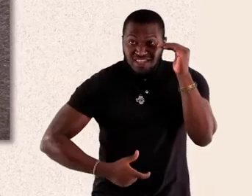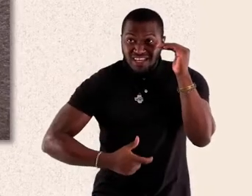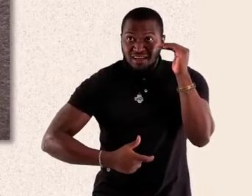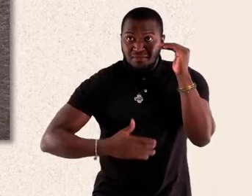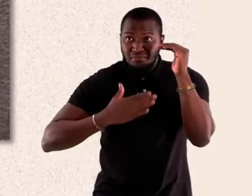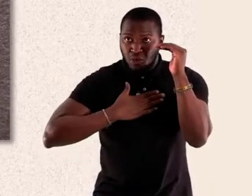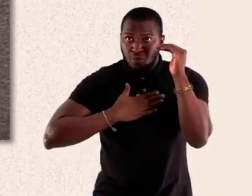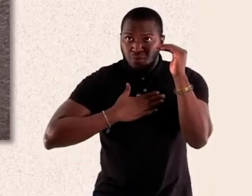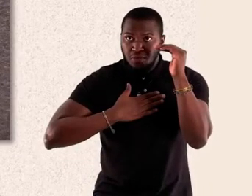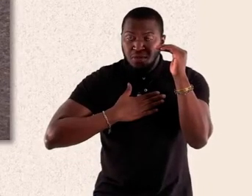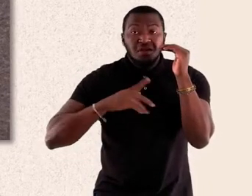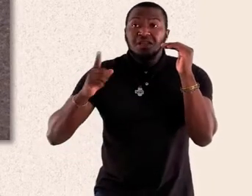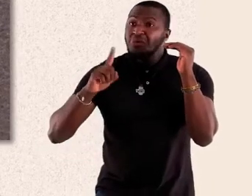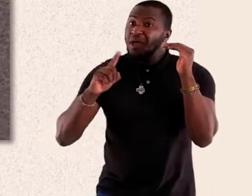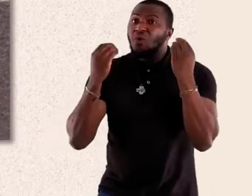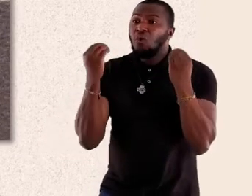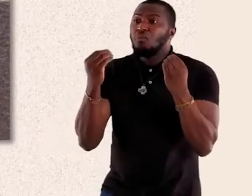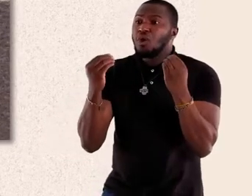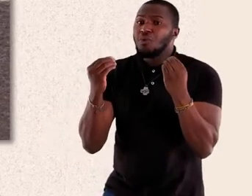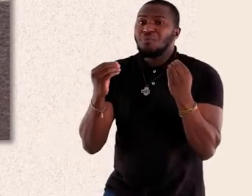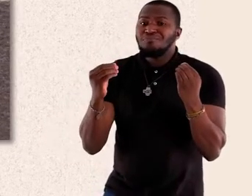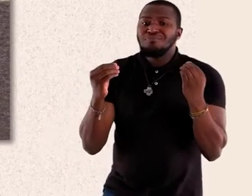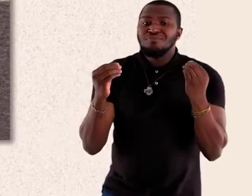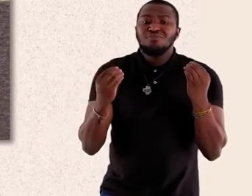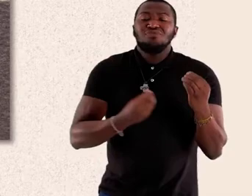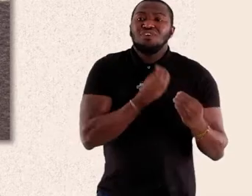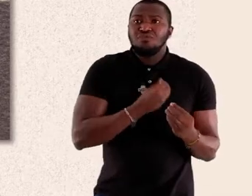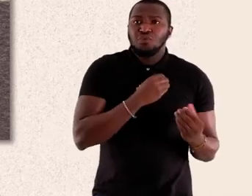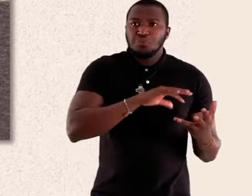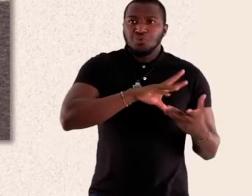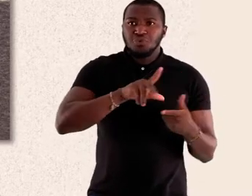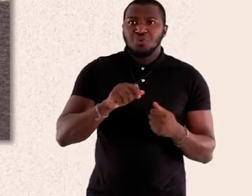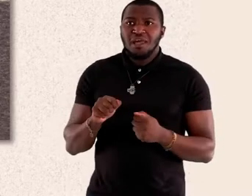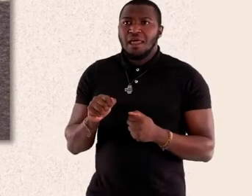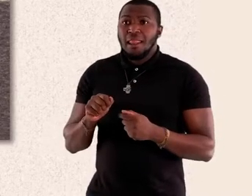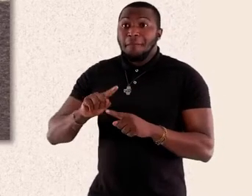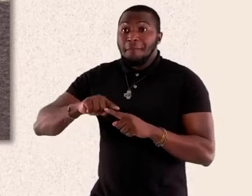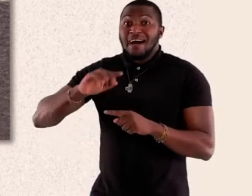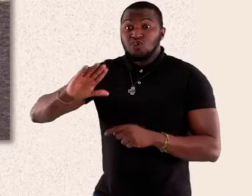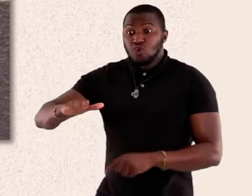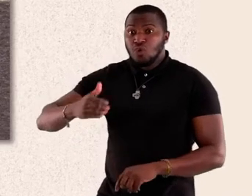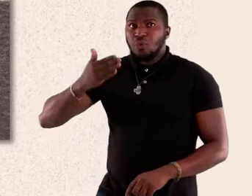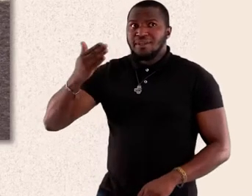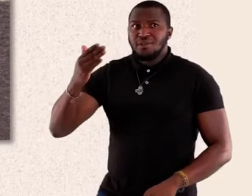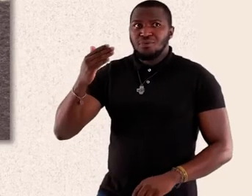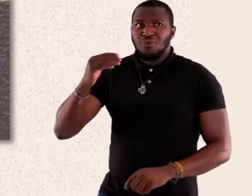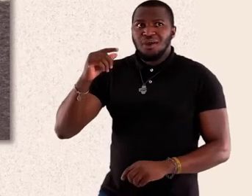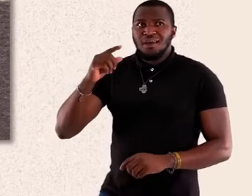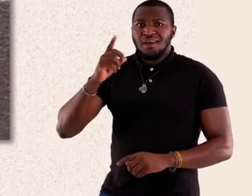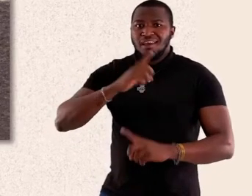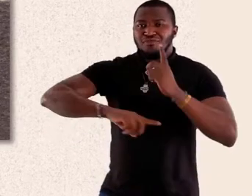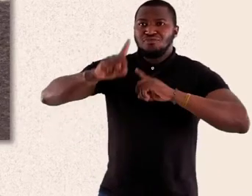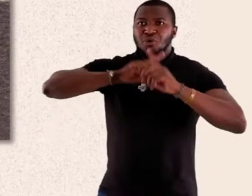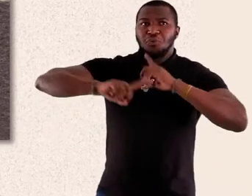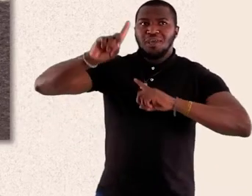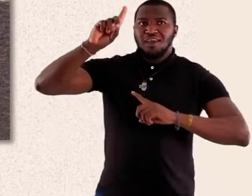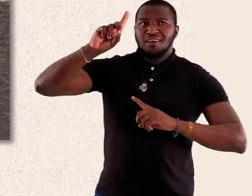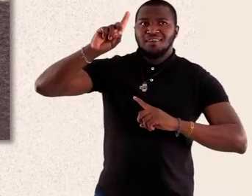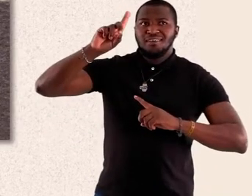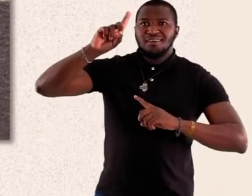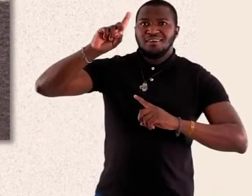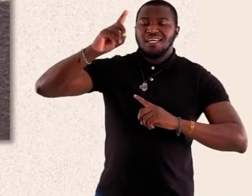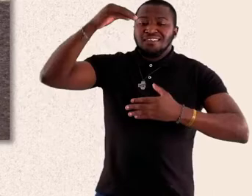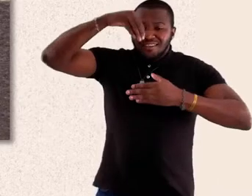não é a minha forma de atuar no mundo e quando eu com a maturidade né a gente falou aqui quando entrou já